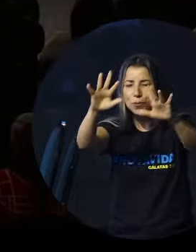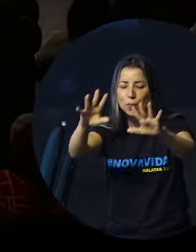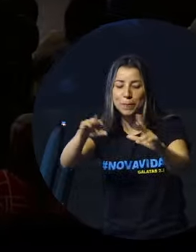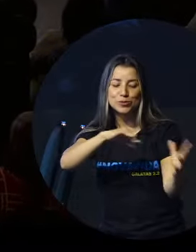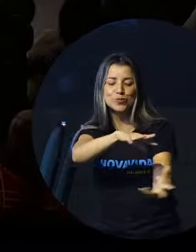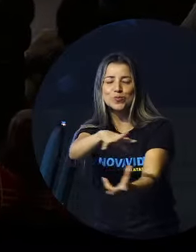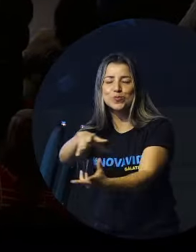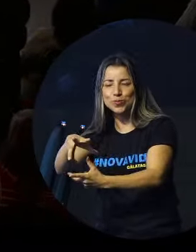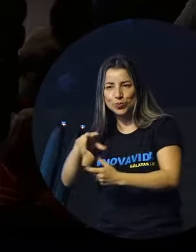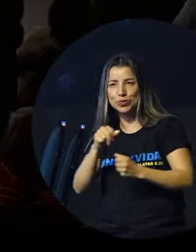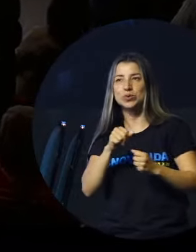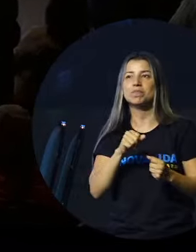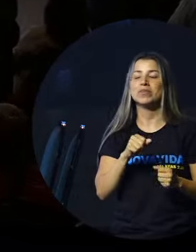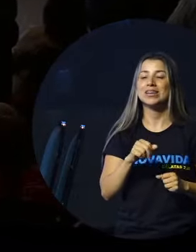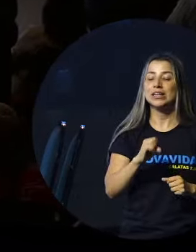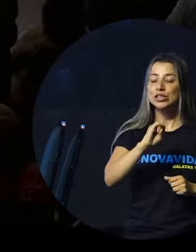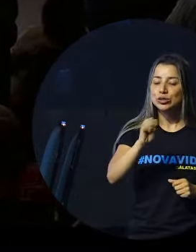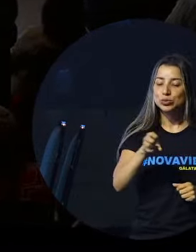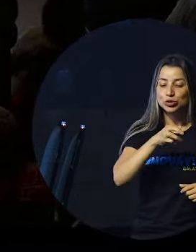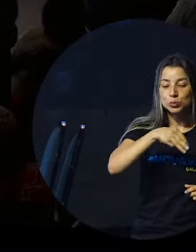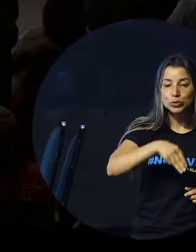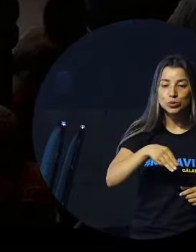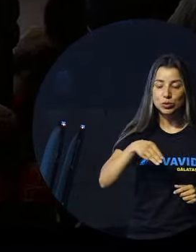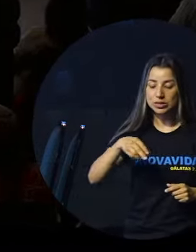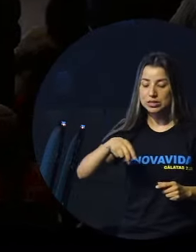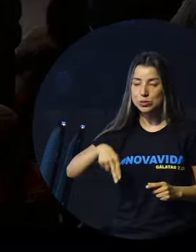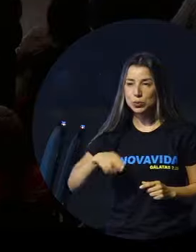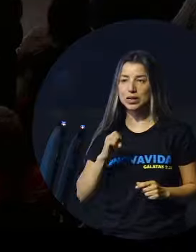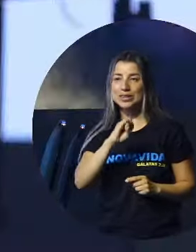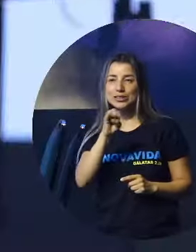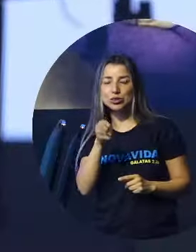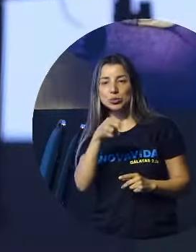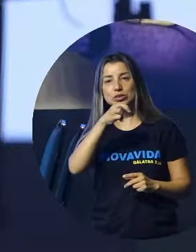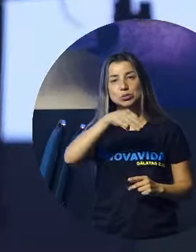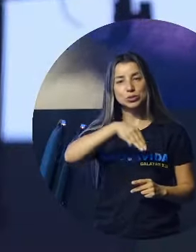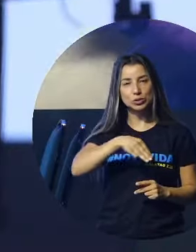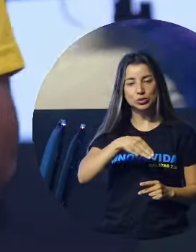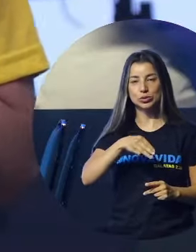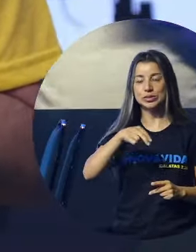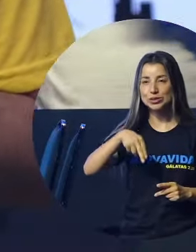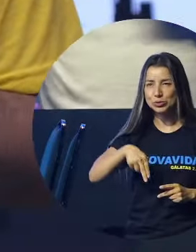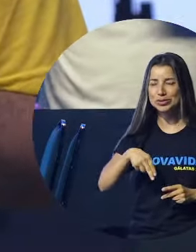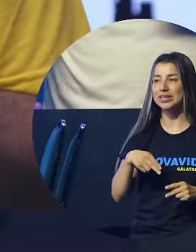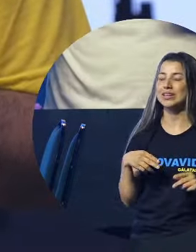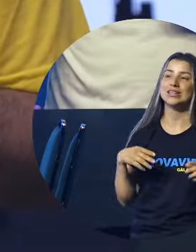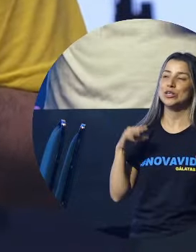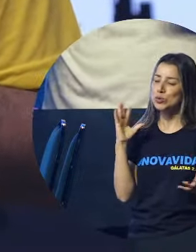Missões Nacionais e a Junta de Missões Mundiais fazendo um trabalho extraordinário, as igrejas batistas trabalhando.